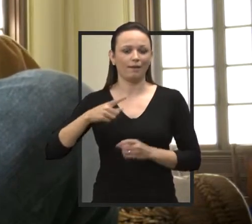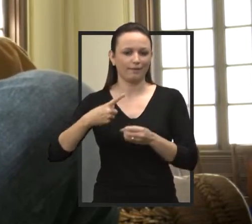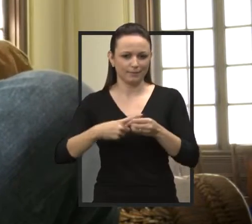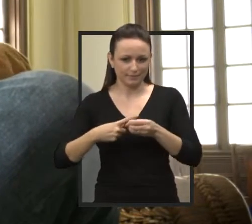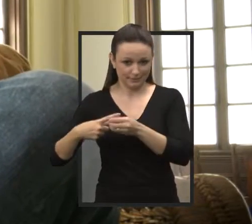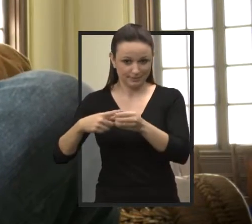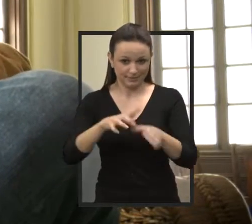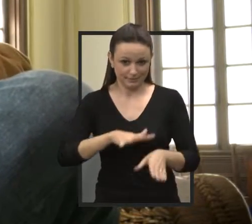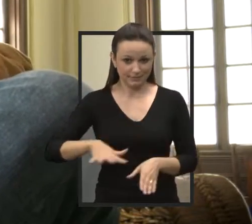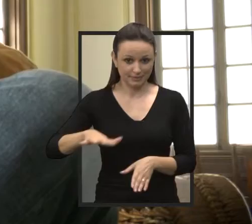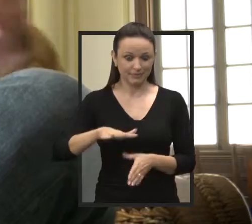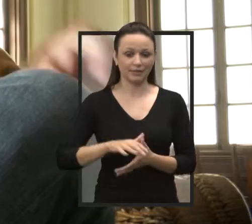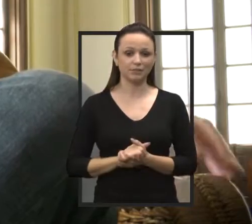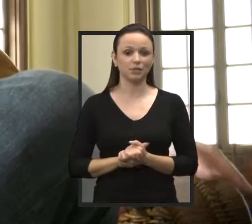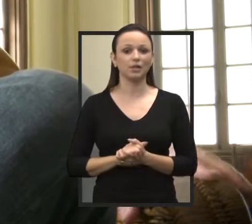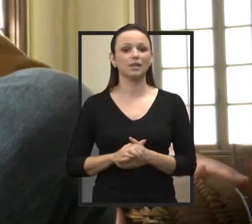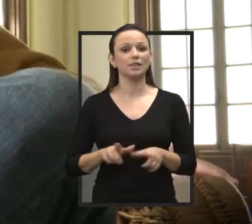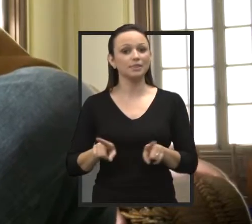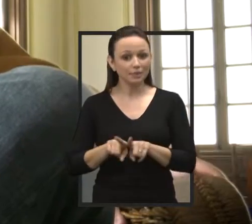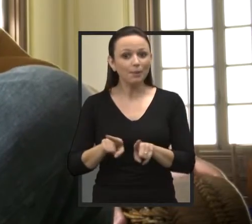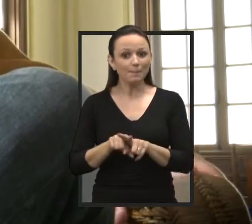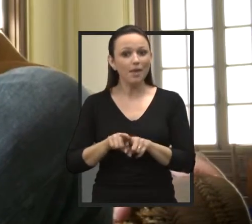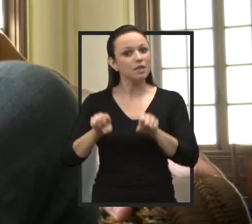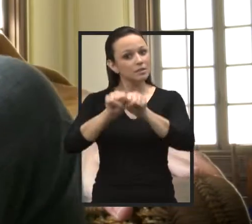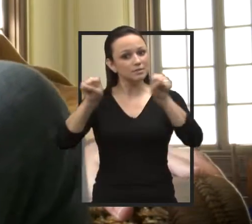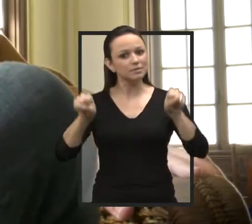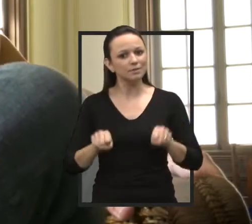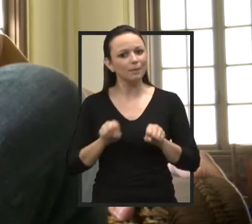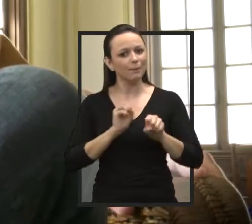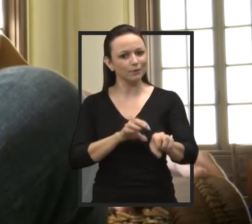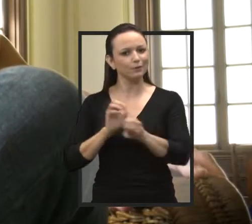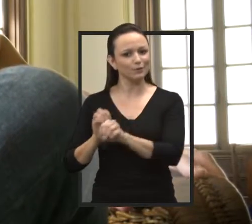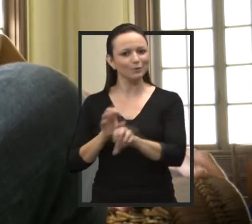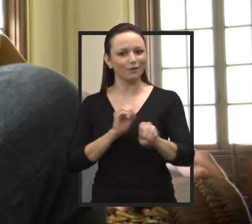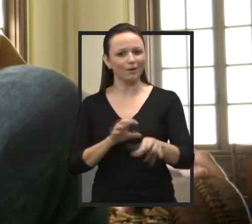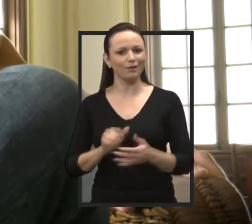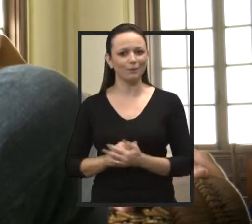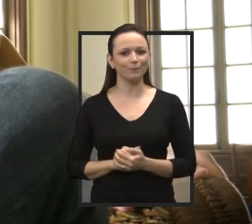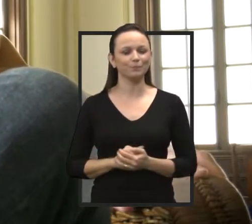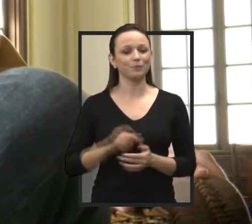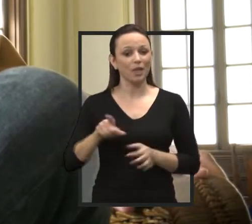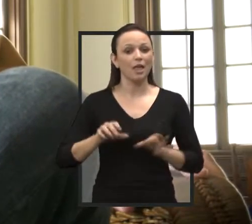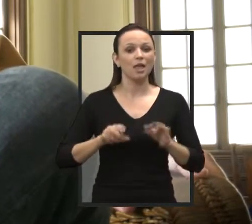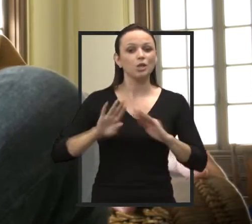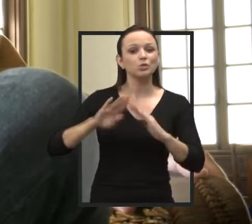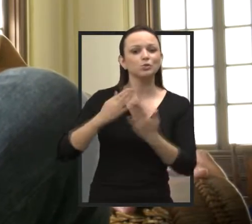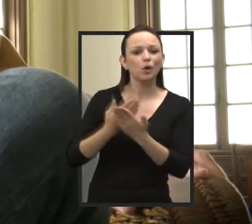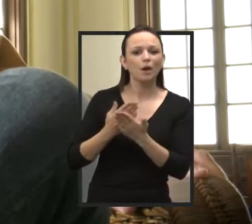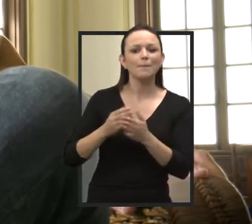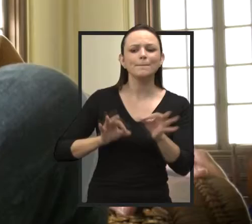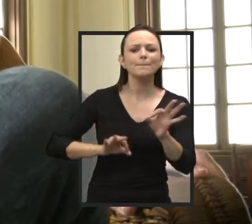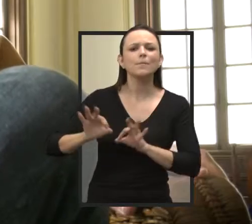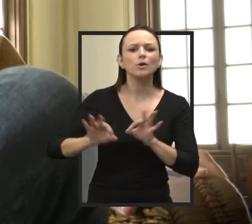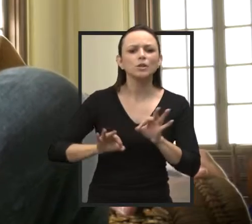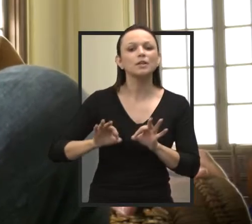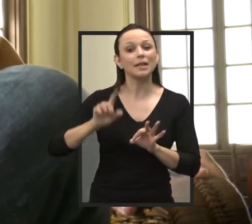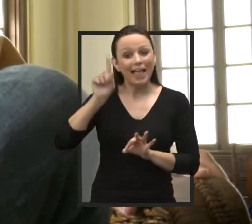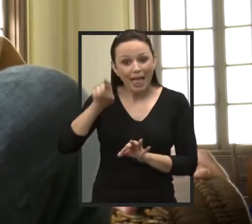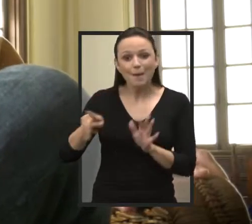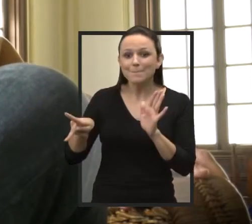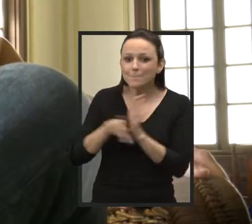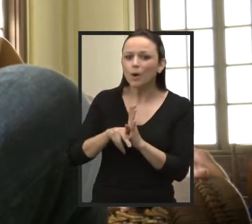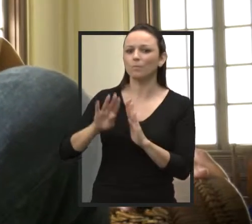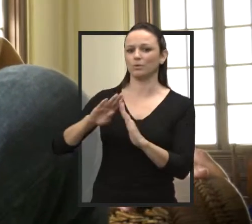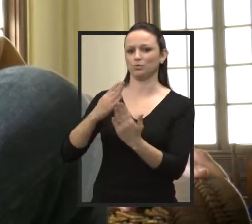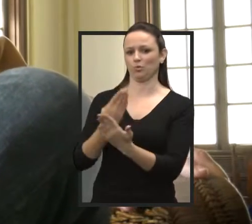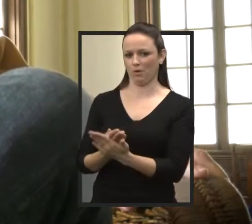a evolução do sistema educacional. Então é um projeto, uma escola que foi projetada para